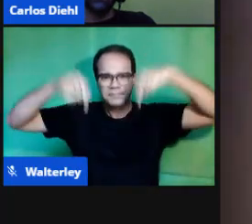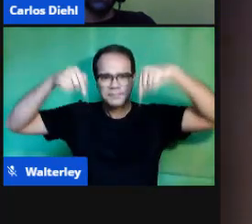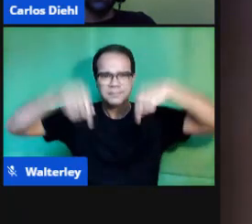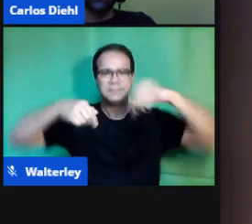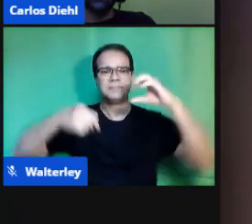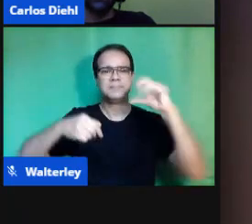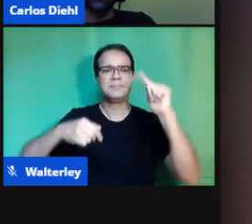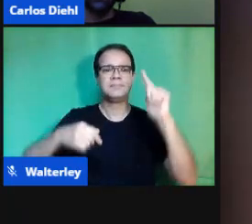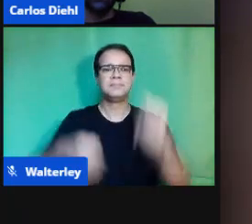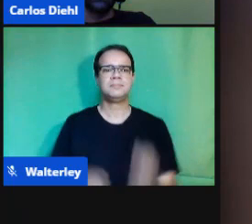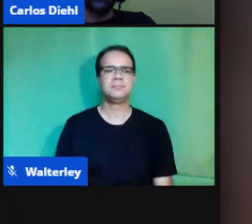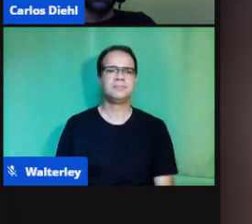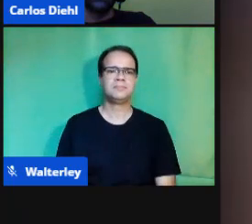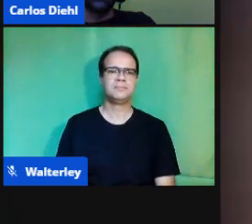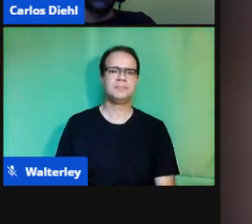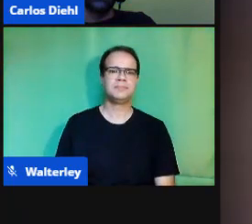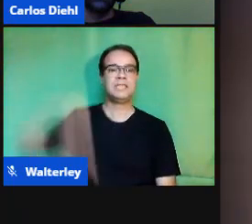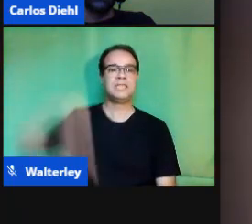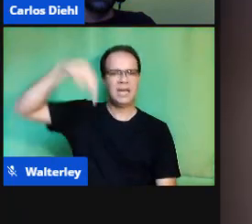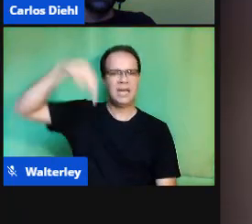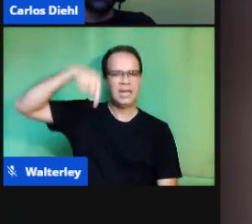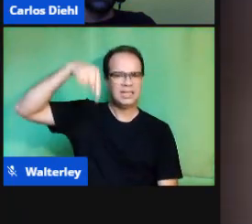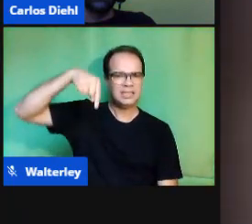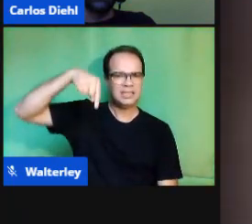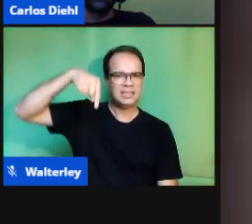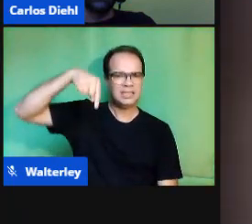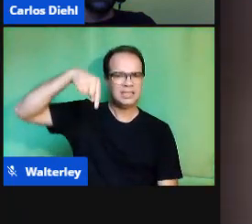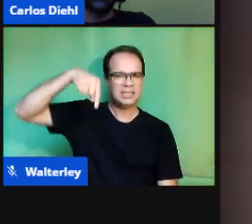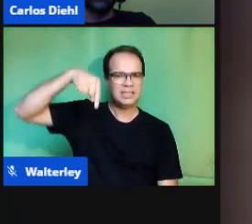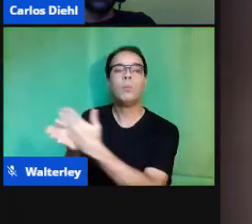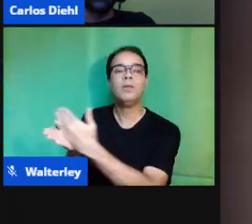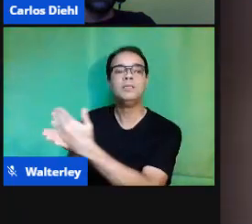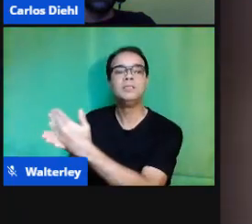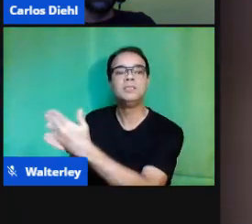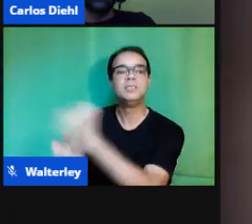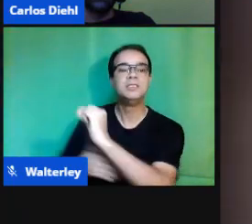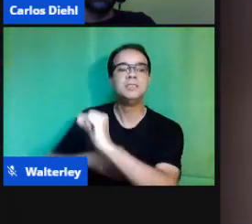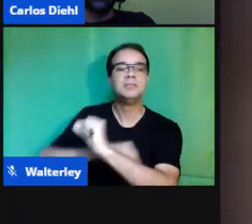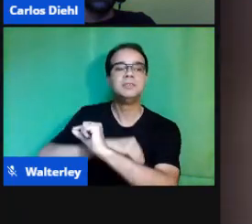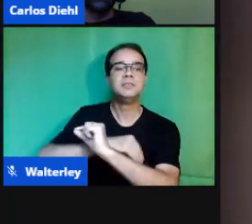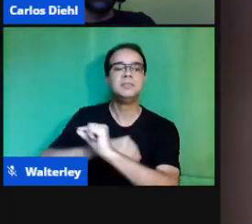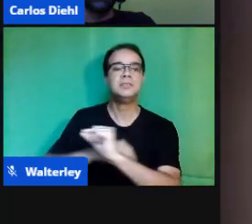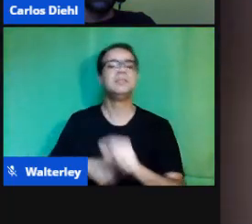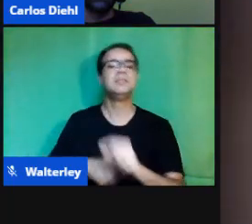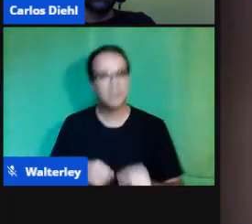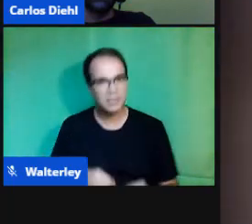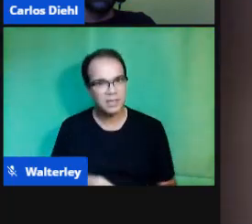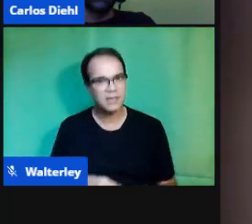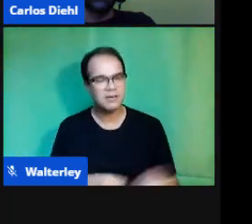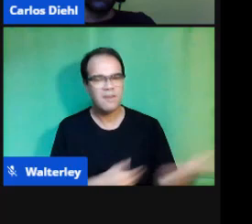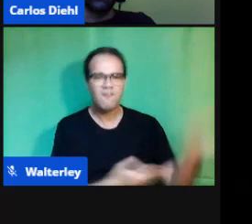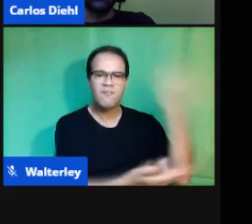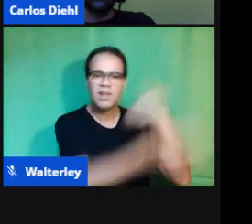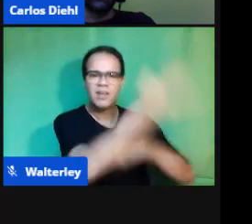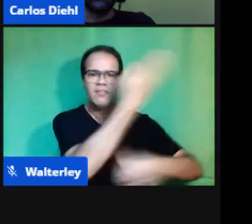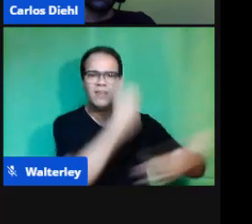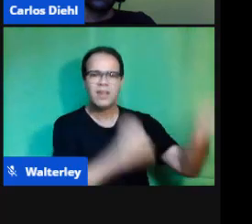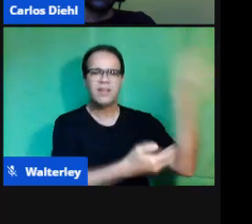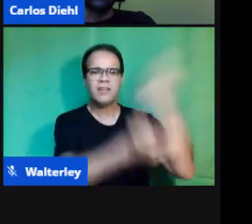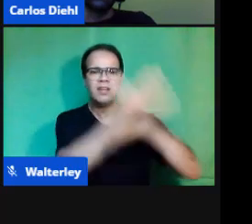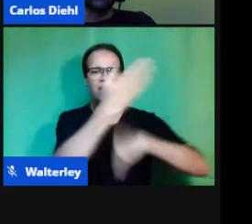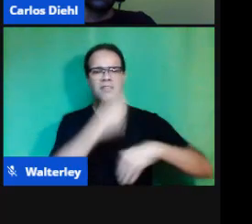Campo Grande é o portal desse santuário ecológico do planeta que atrai milhares de visitantes do mundo todo. Nós temos todo